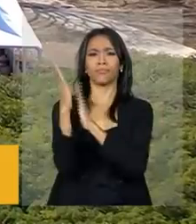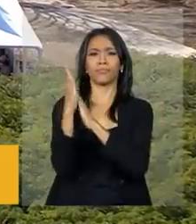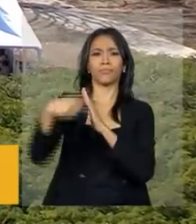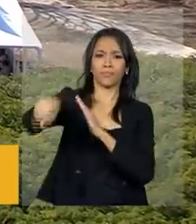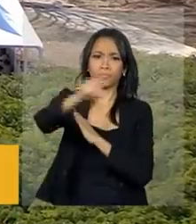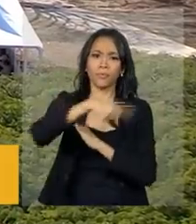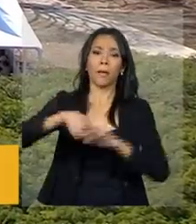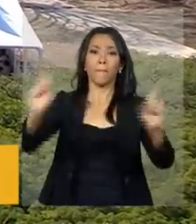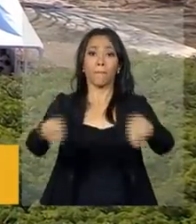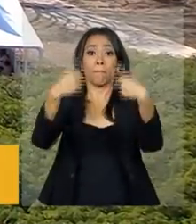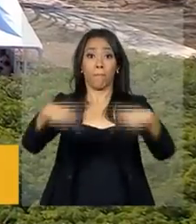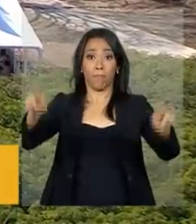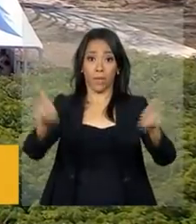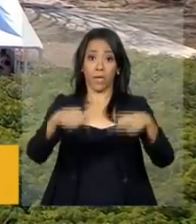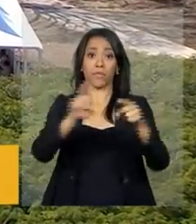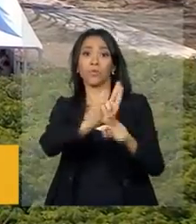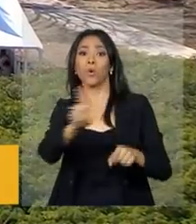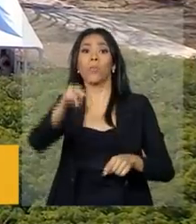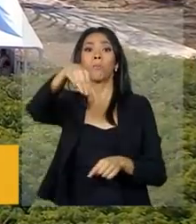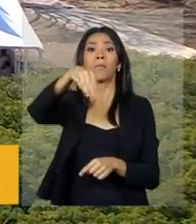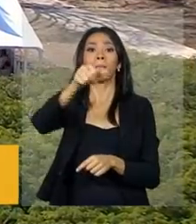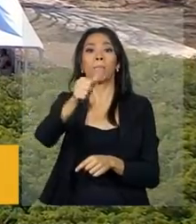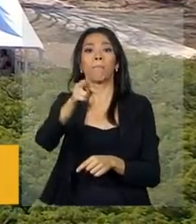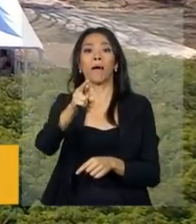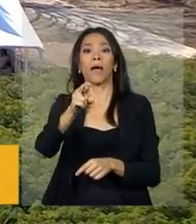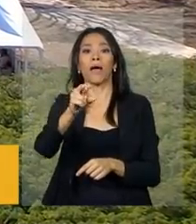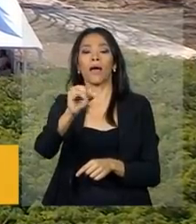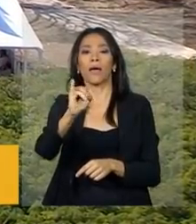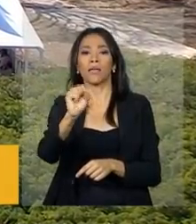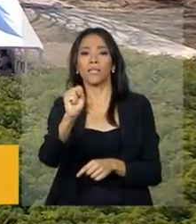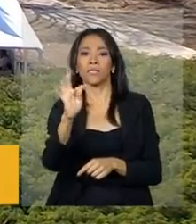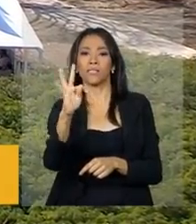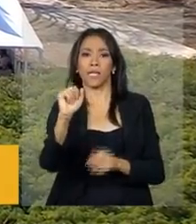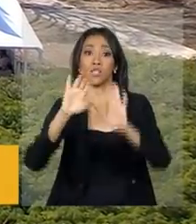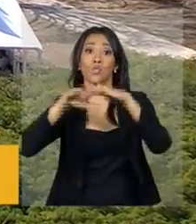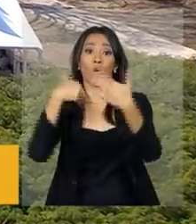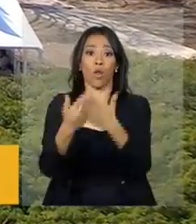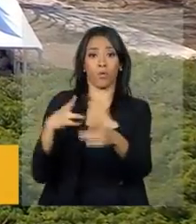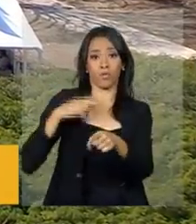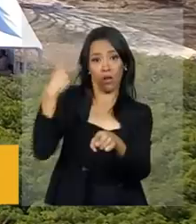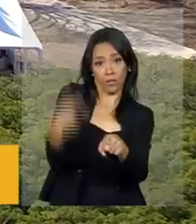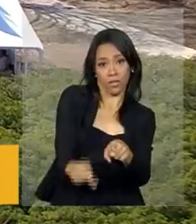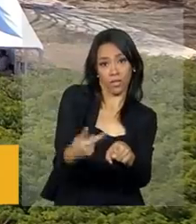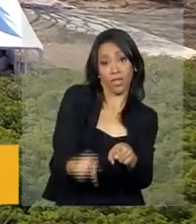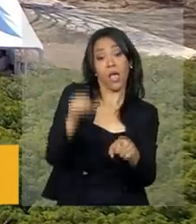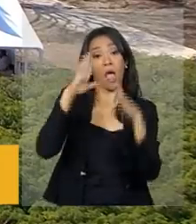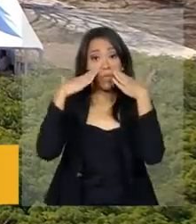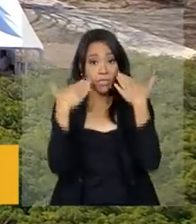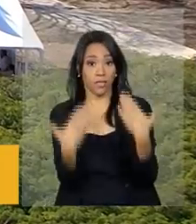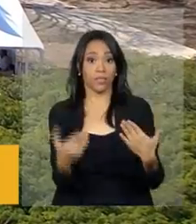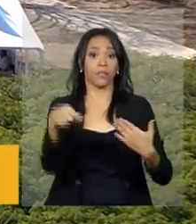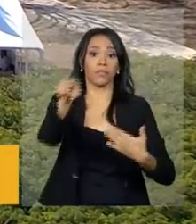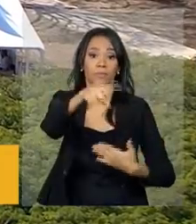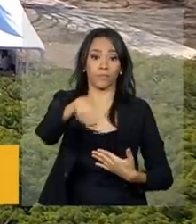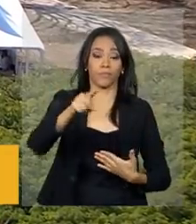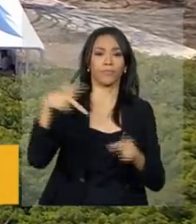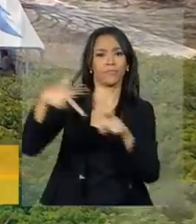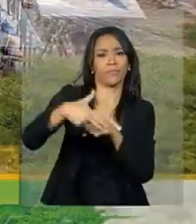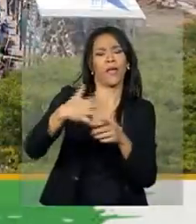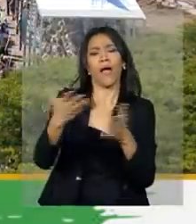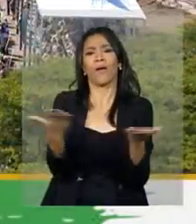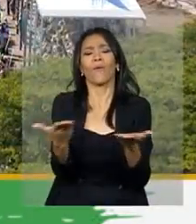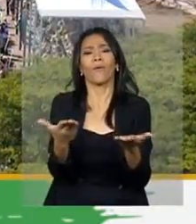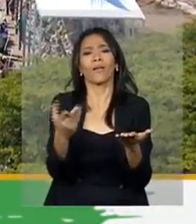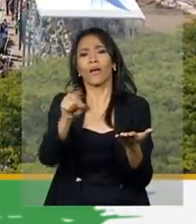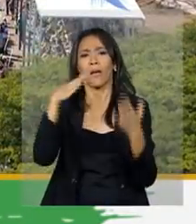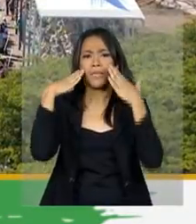do Marista, formada por alunos da instituição. Possui 80 músicos que se apresentam em desfiles. Estão acompanhando simultaneamente eventos, o desfile